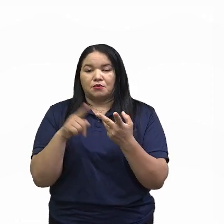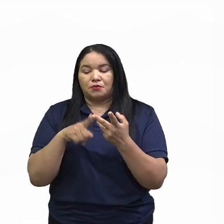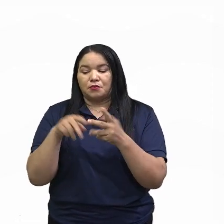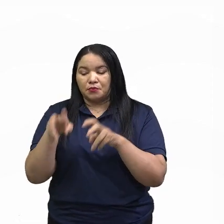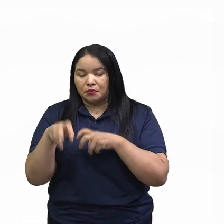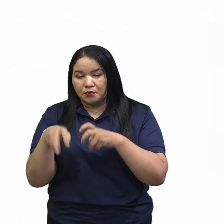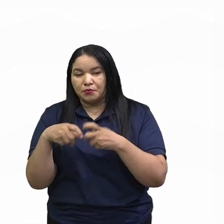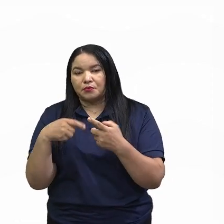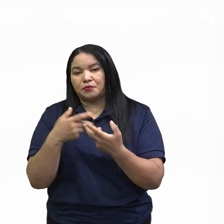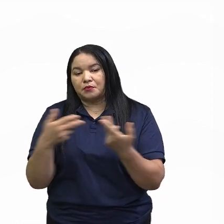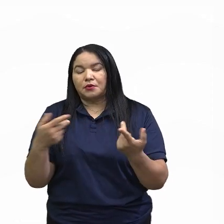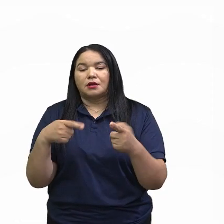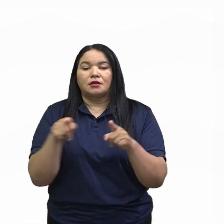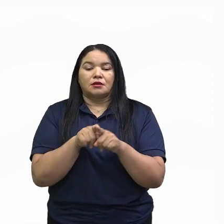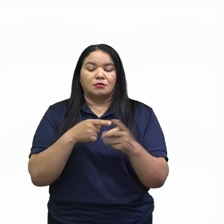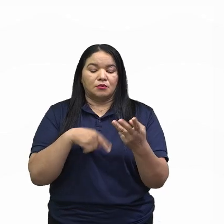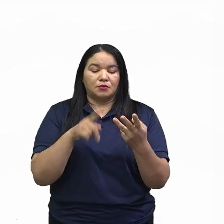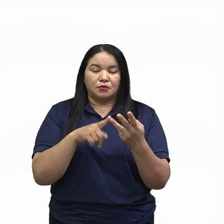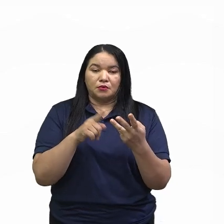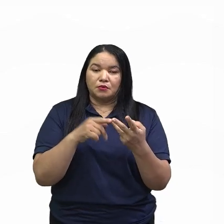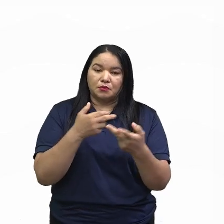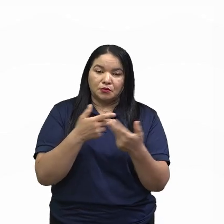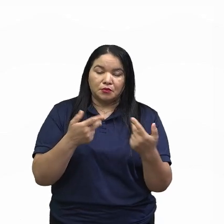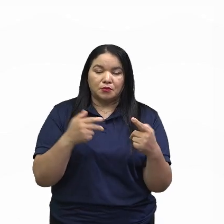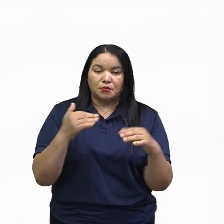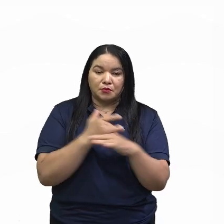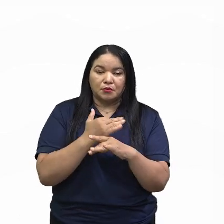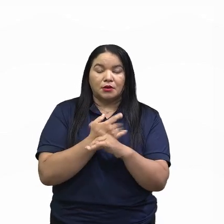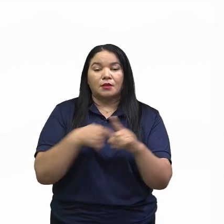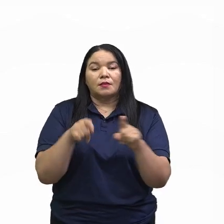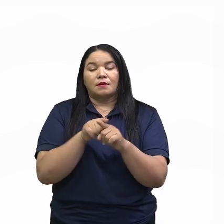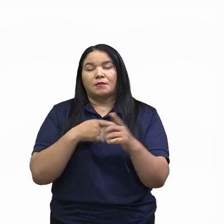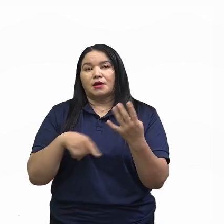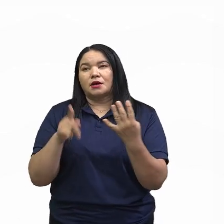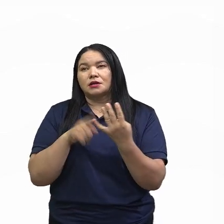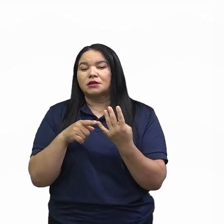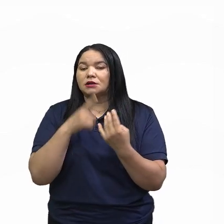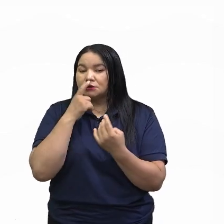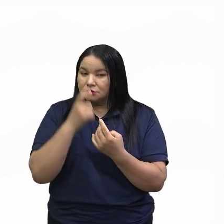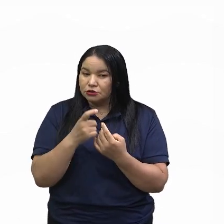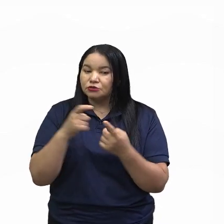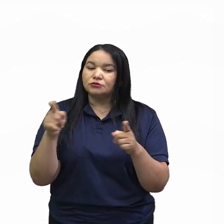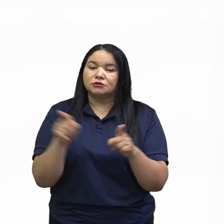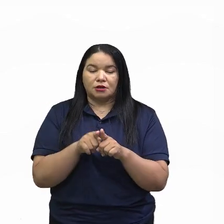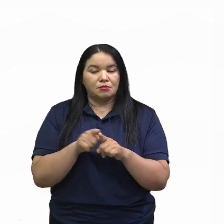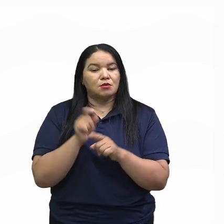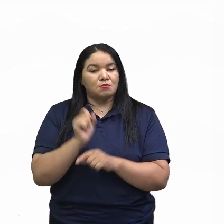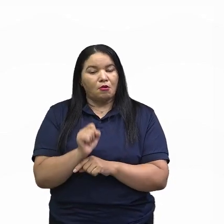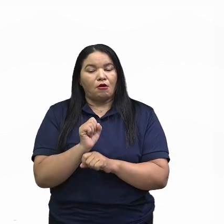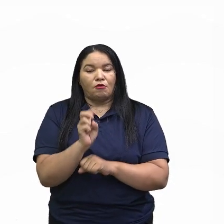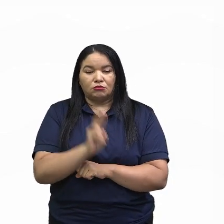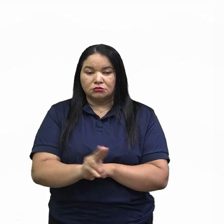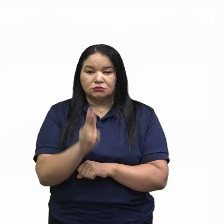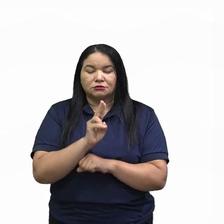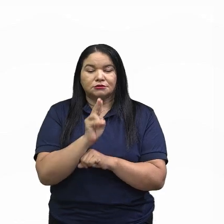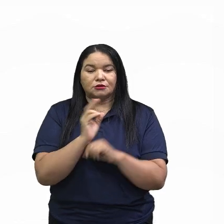né? Resíduos urbanos, né? Até o lixo pode ser utilizado aí pela biomassa para